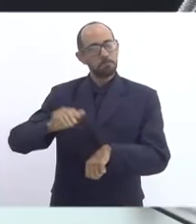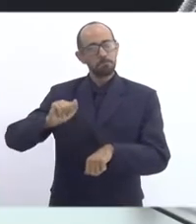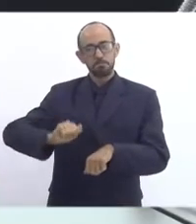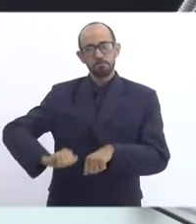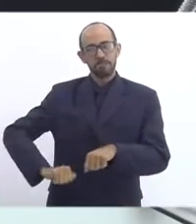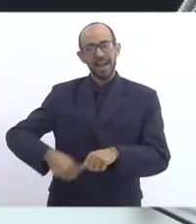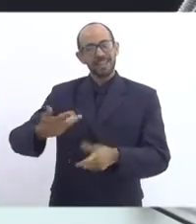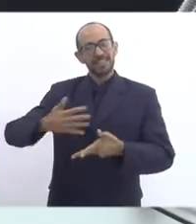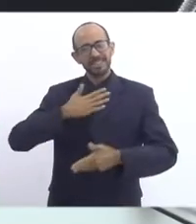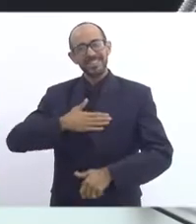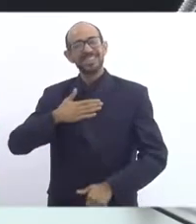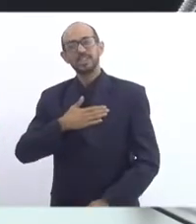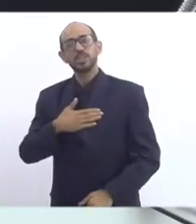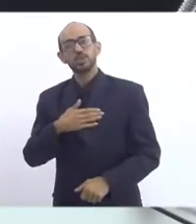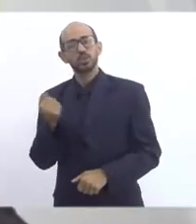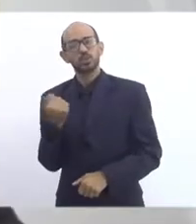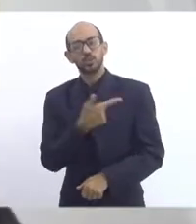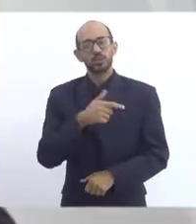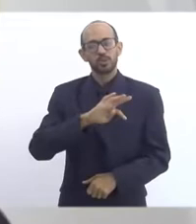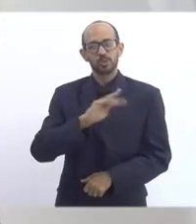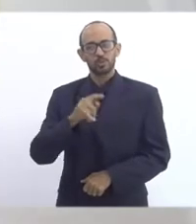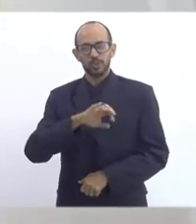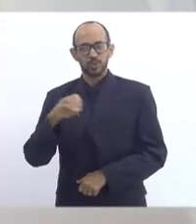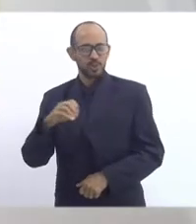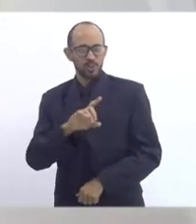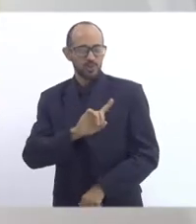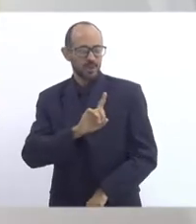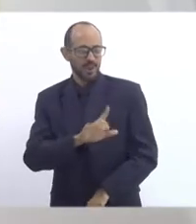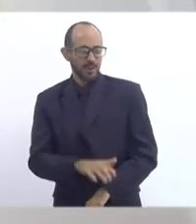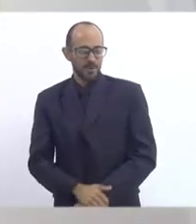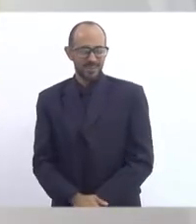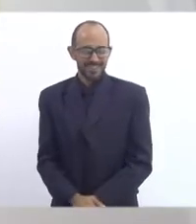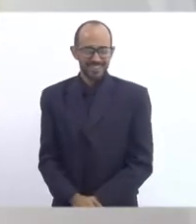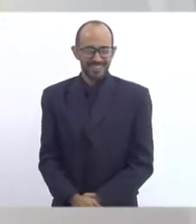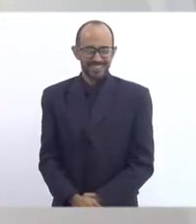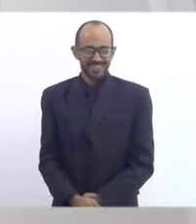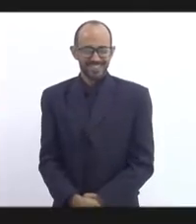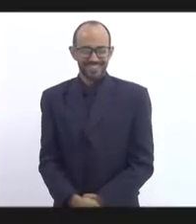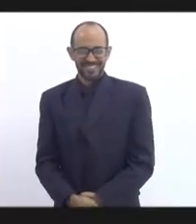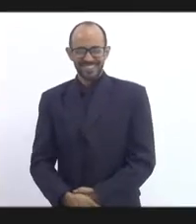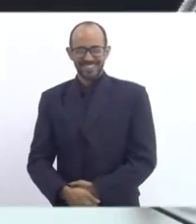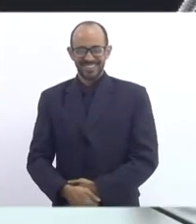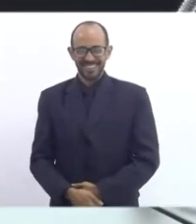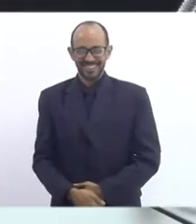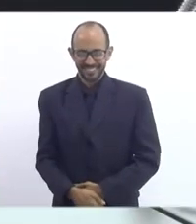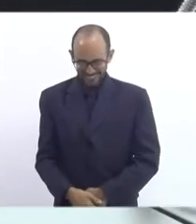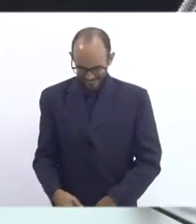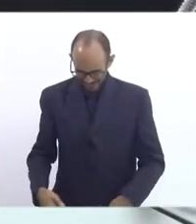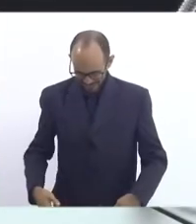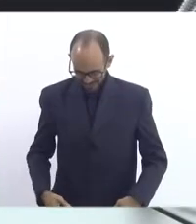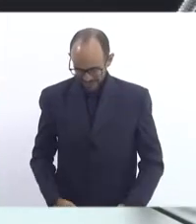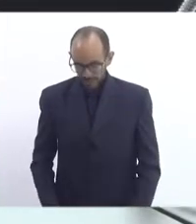que você queira. Por isso que o pau que dá em Chico dá em Francisco. Exato. Não, dá em Rota.